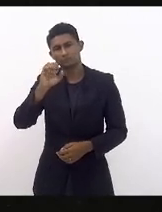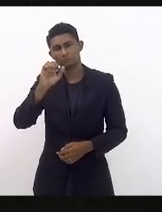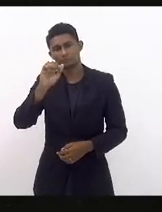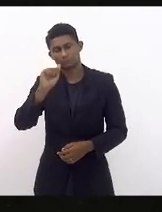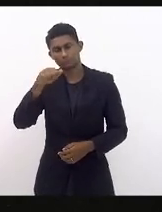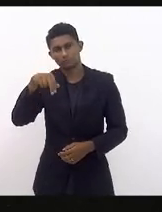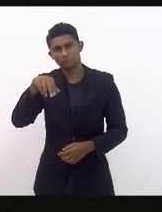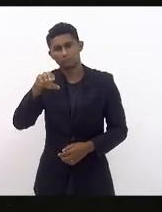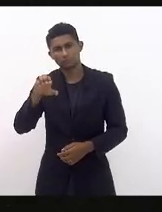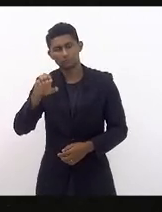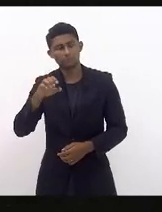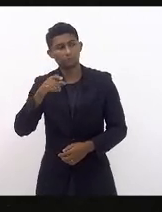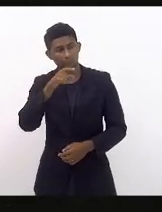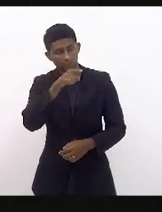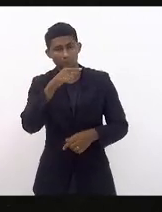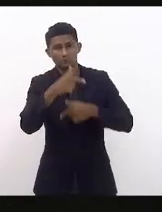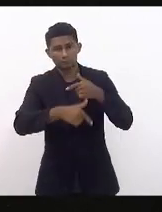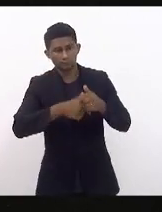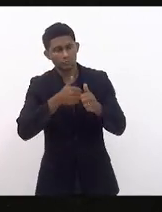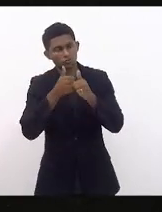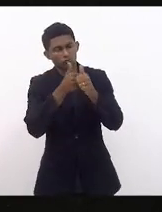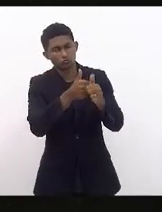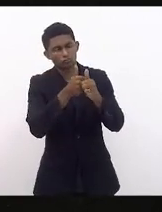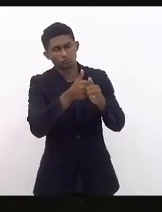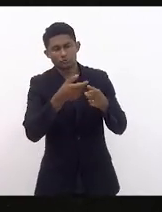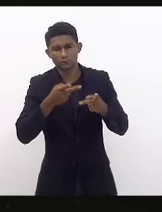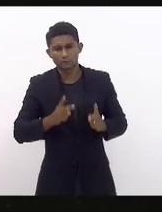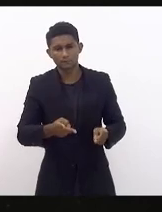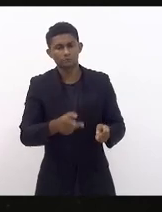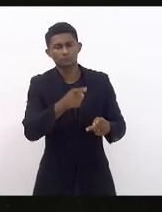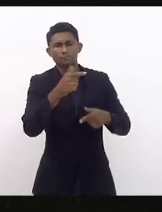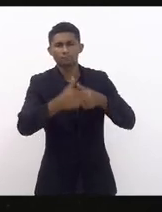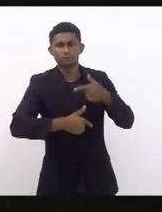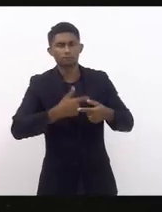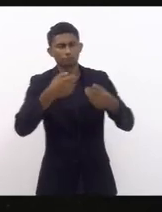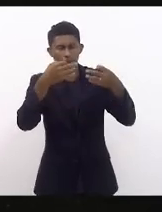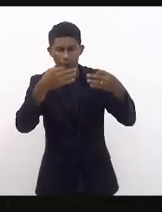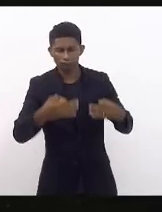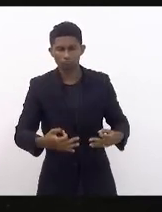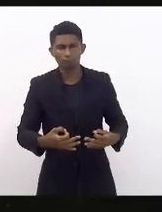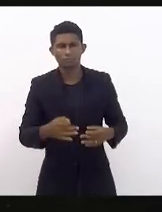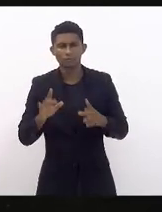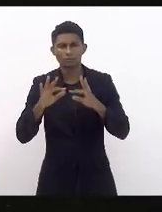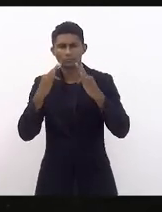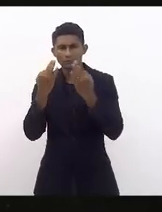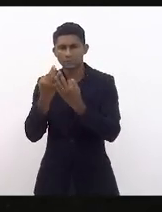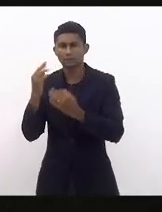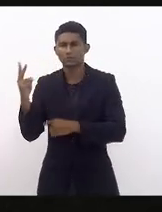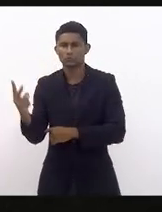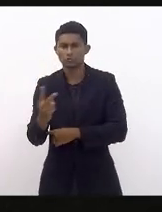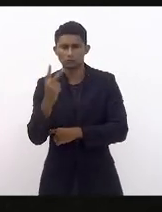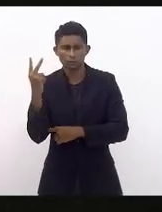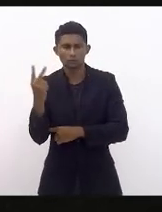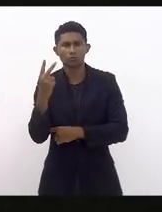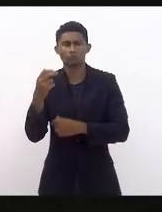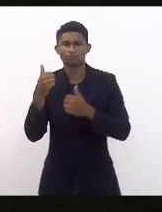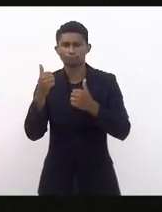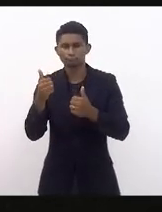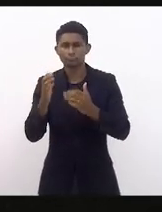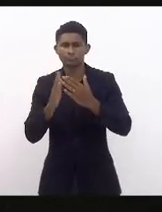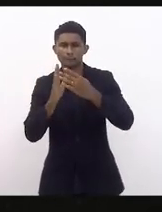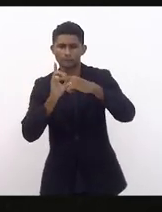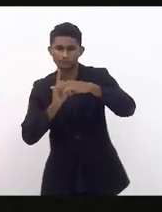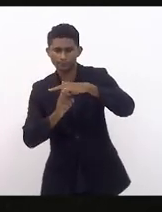temos acompanhado o seu trabalho dinâmico, honesto, de valorização da família dentro dos princípios